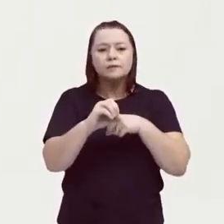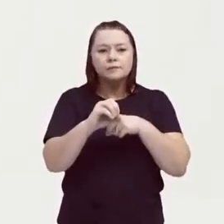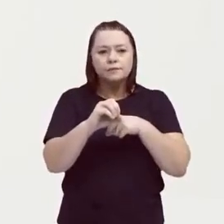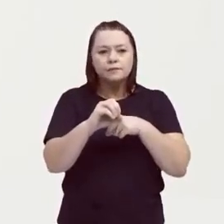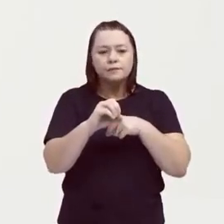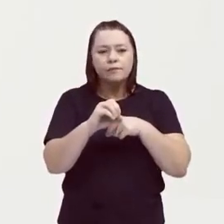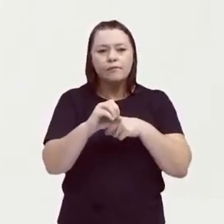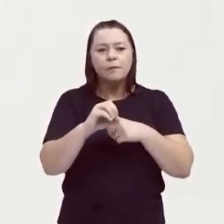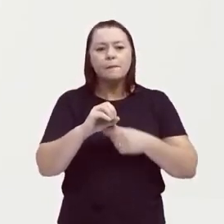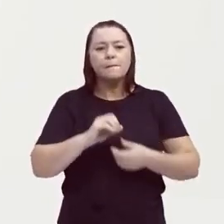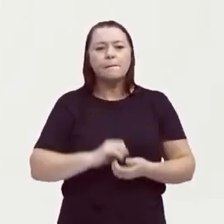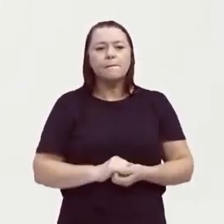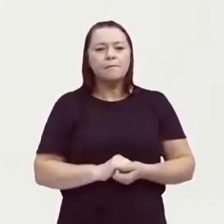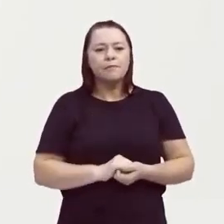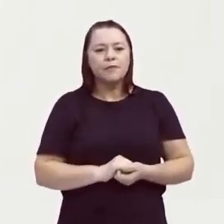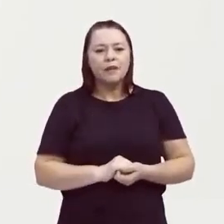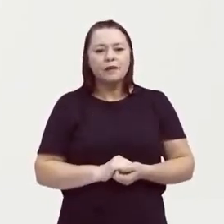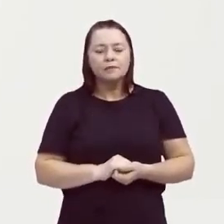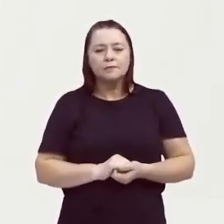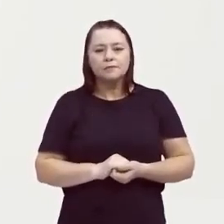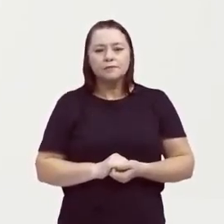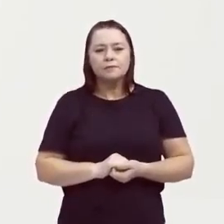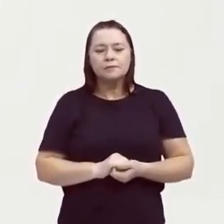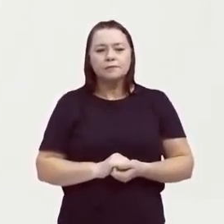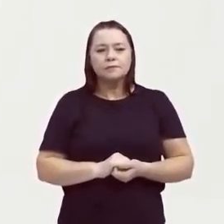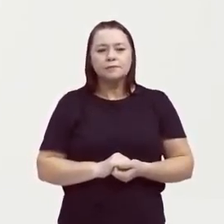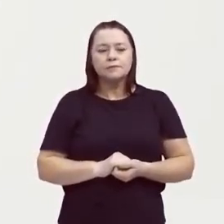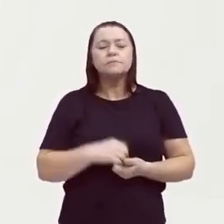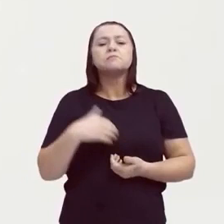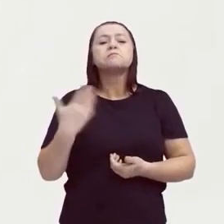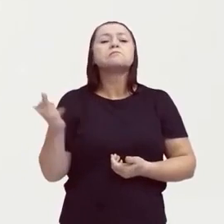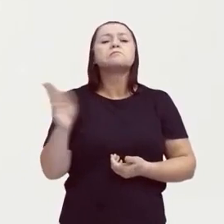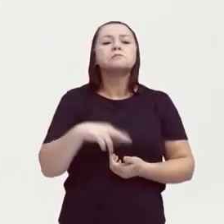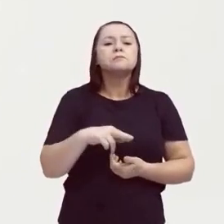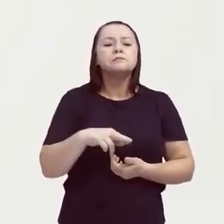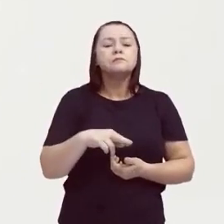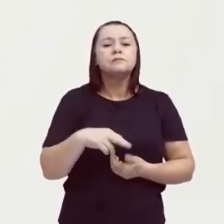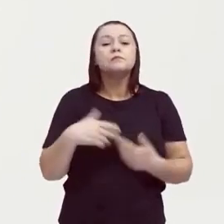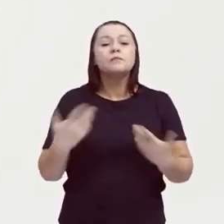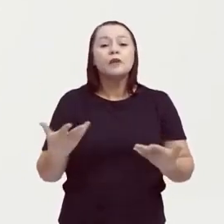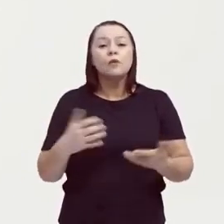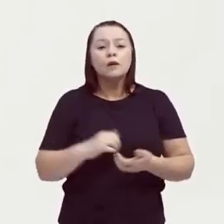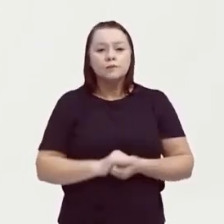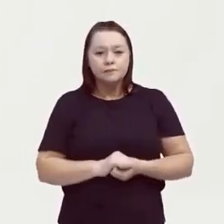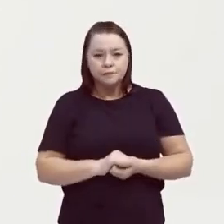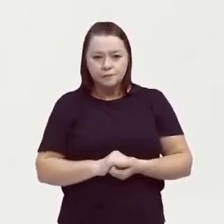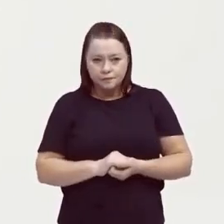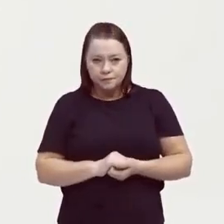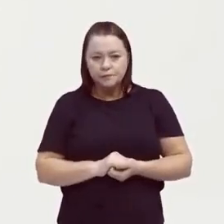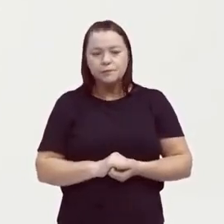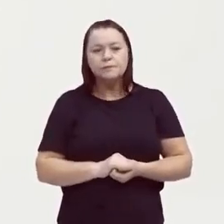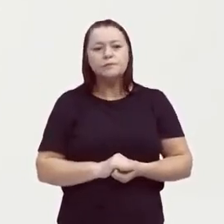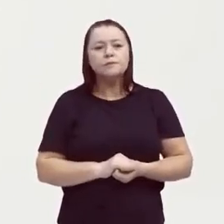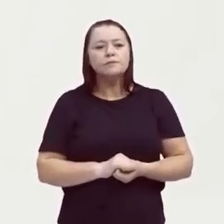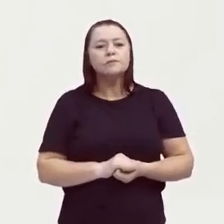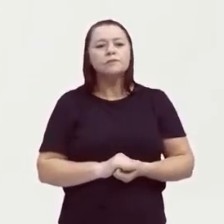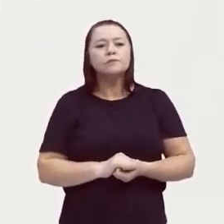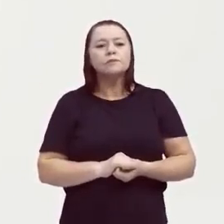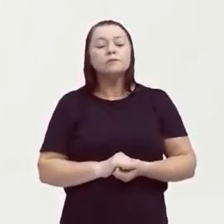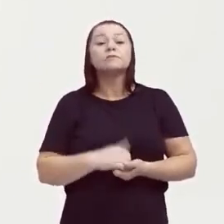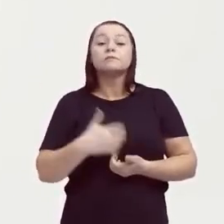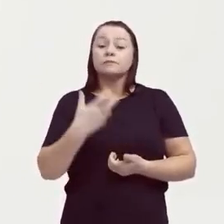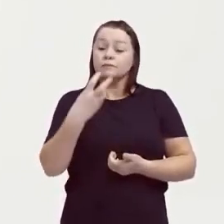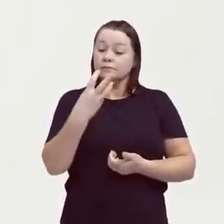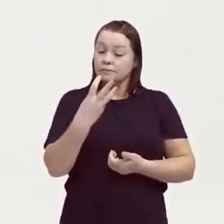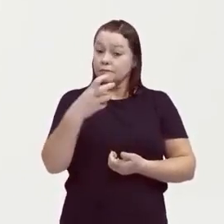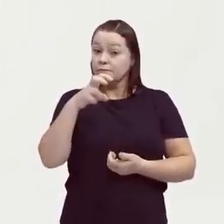Então, 25 mais 10, ok? 5 mais 0, 5. 2 mais 1,